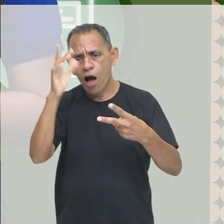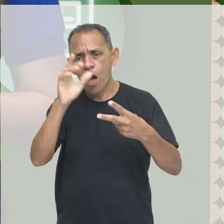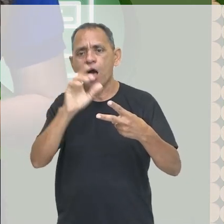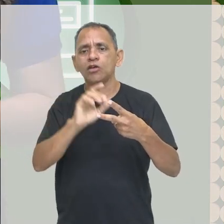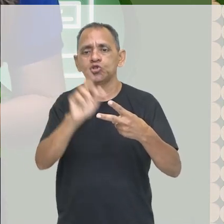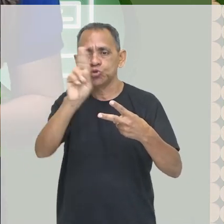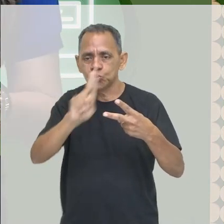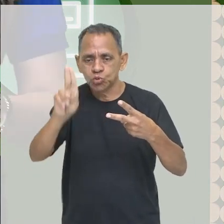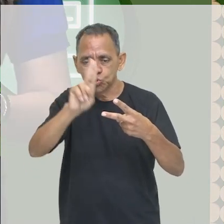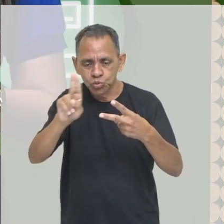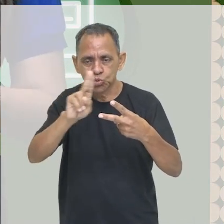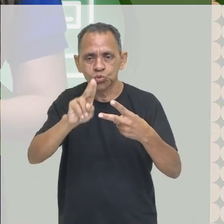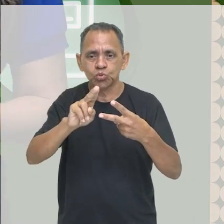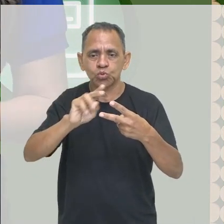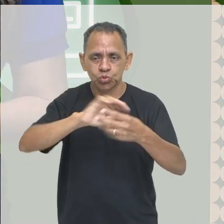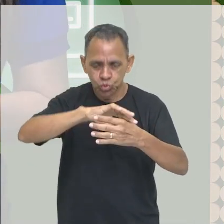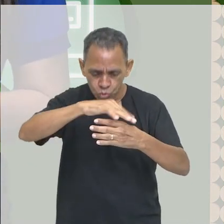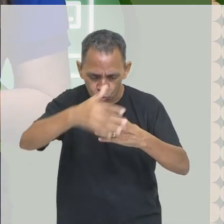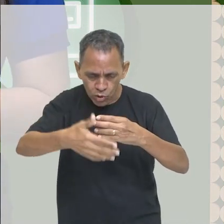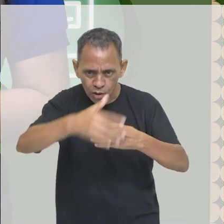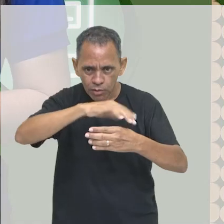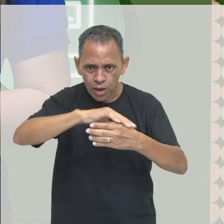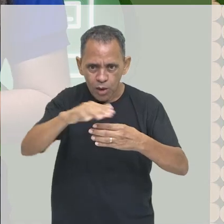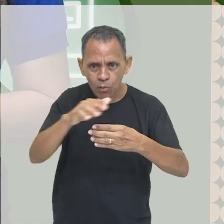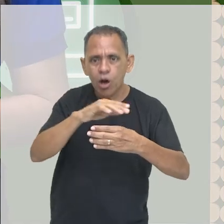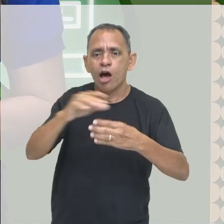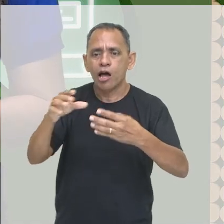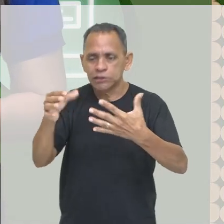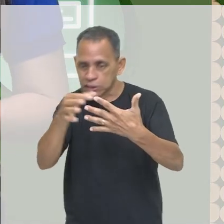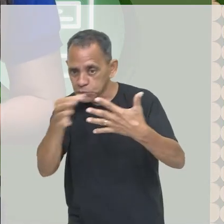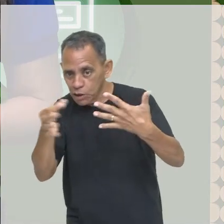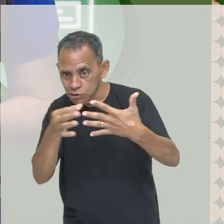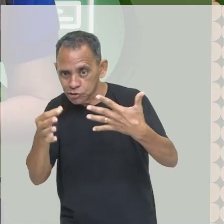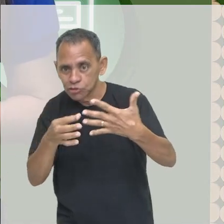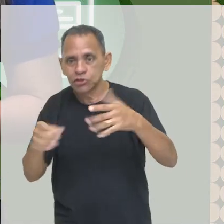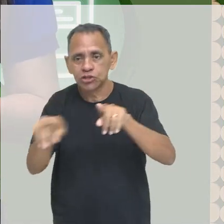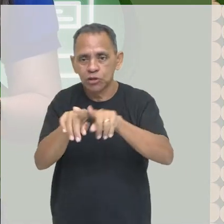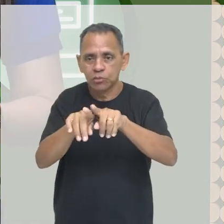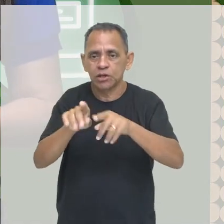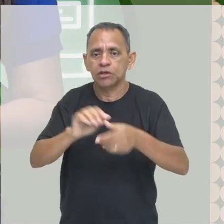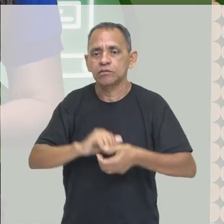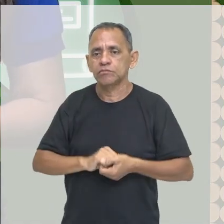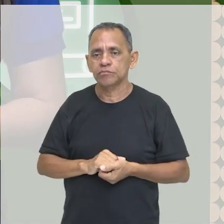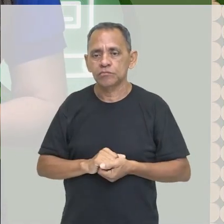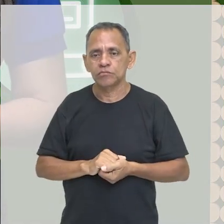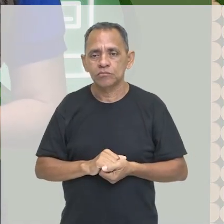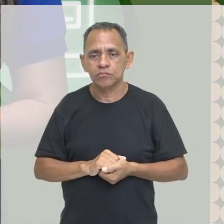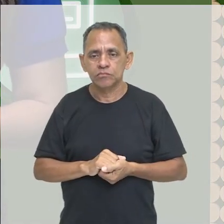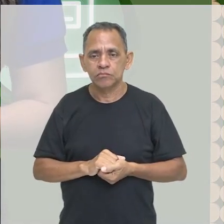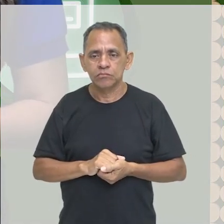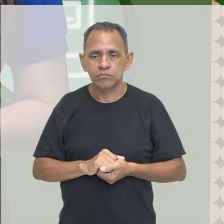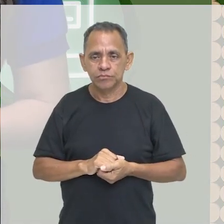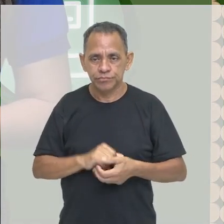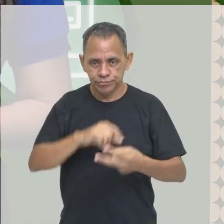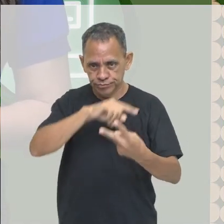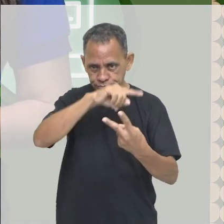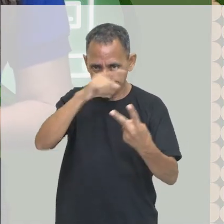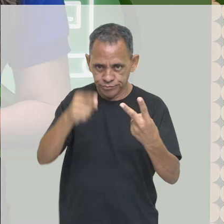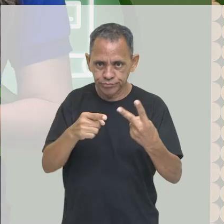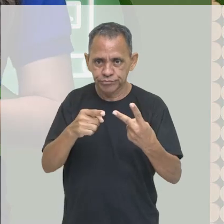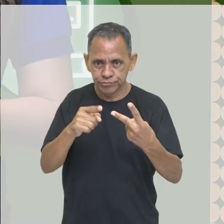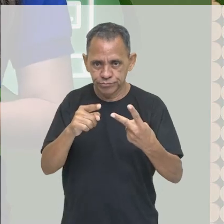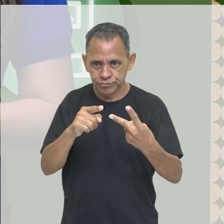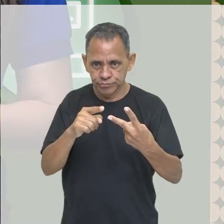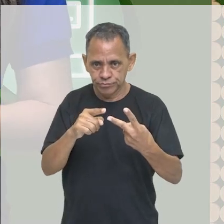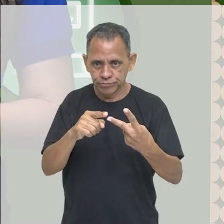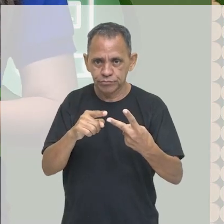pela membrana. E é por isso que o nome desse transporte, por isso que o nome é difusão